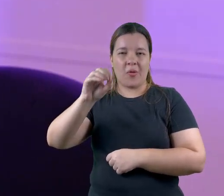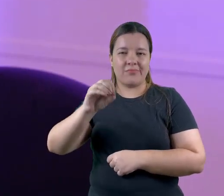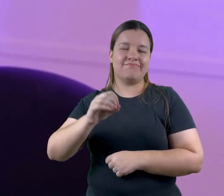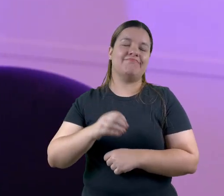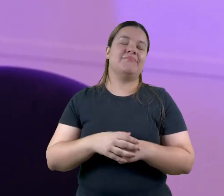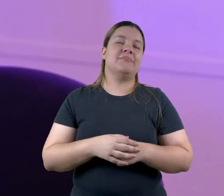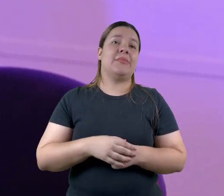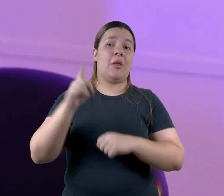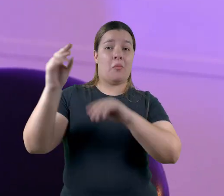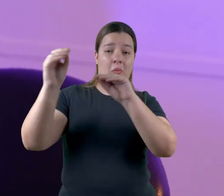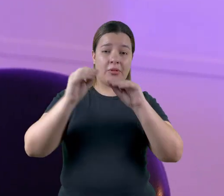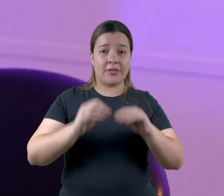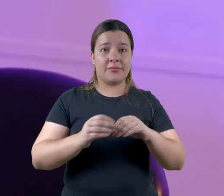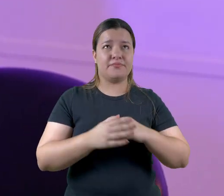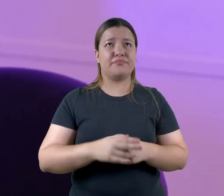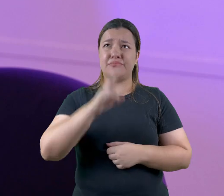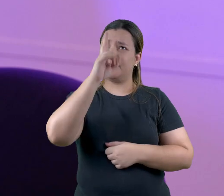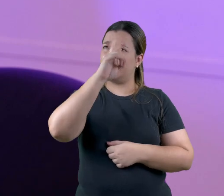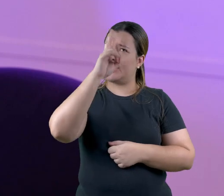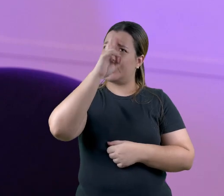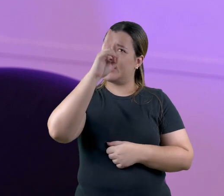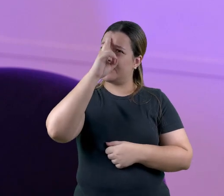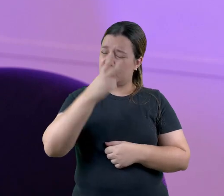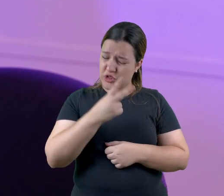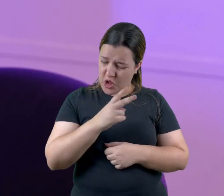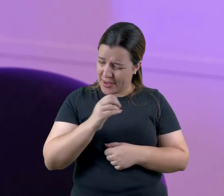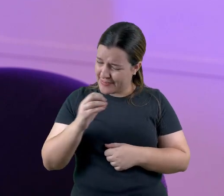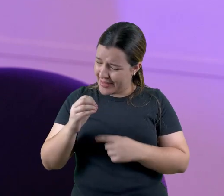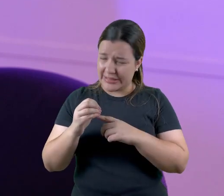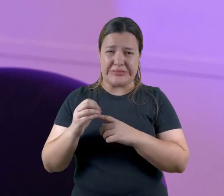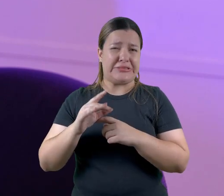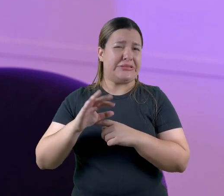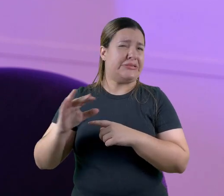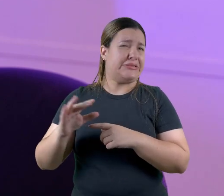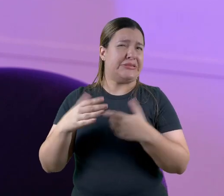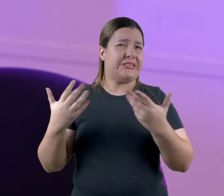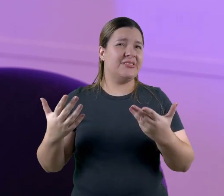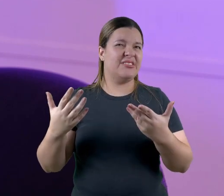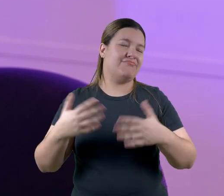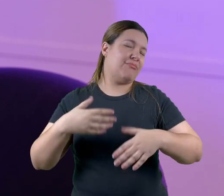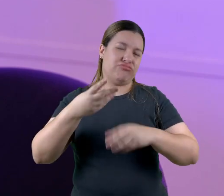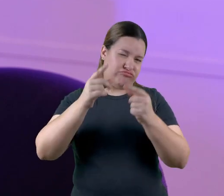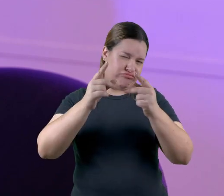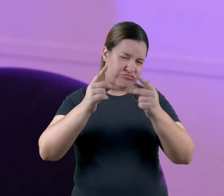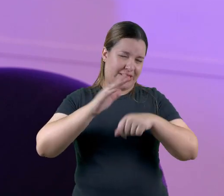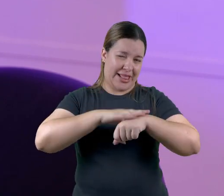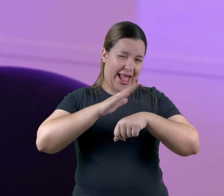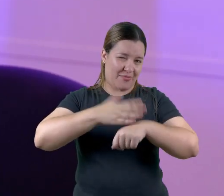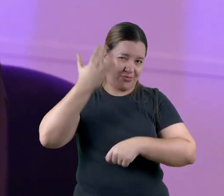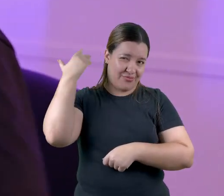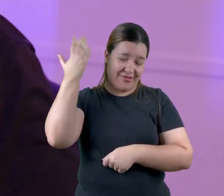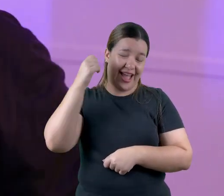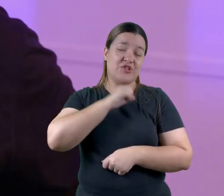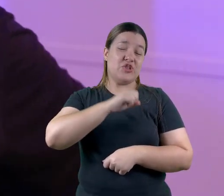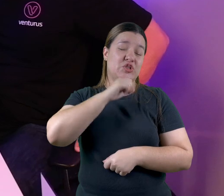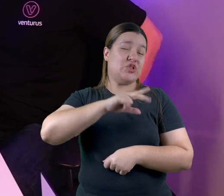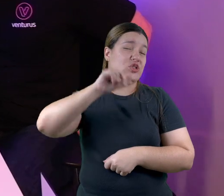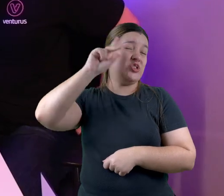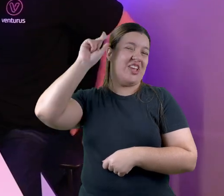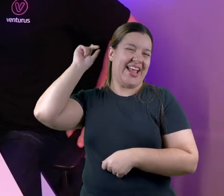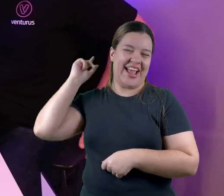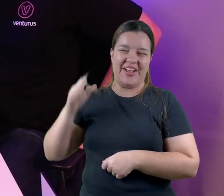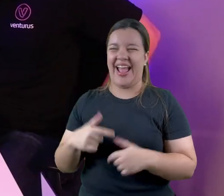Sony Ericsson e eu lembro em 2000 e Fumaça 2000 e há muito tempo